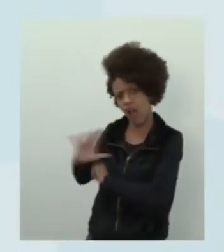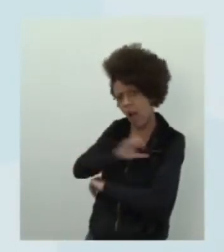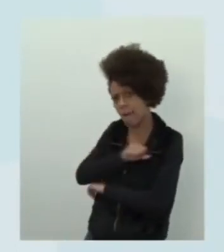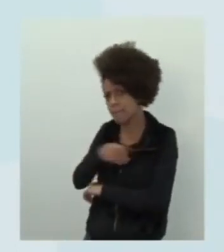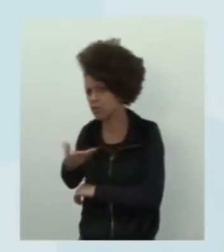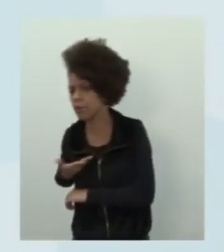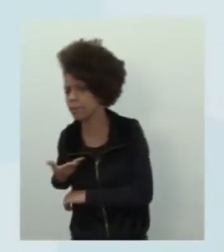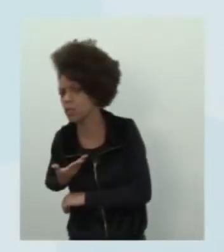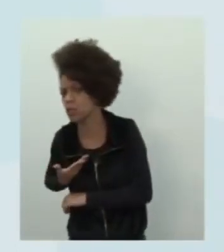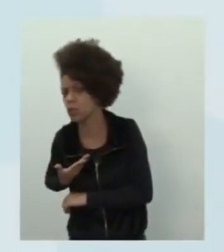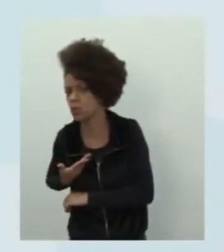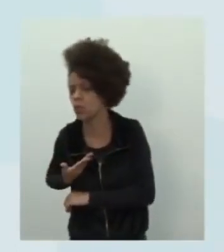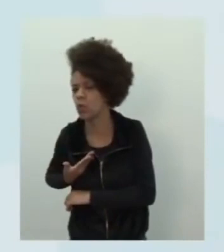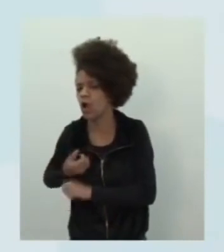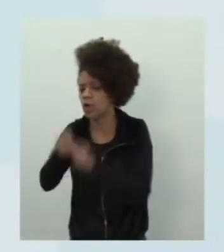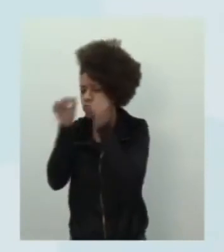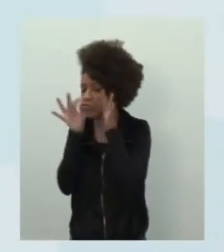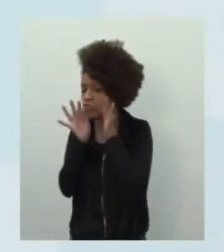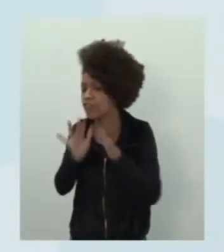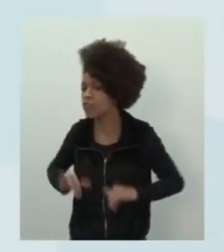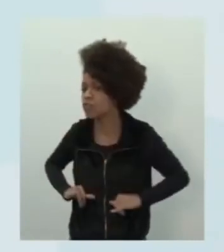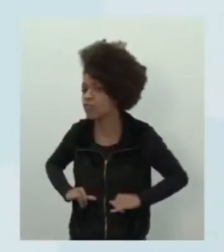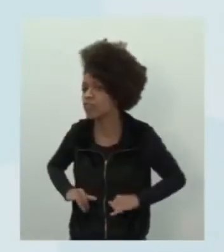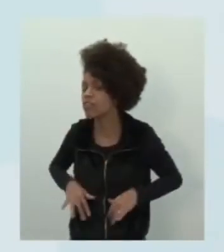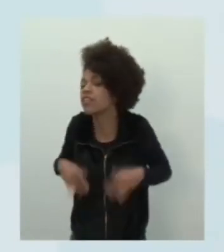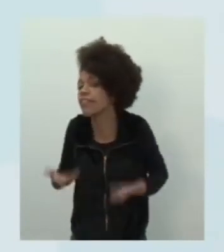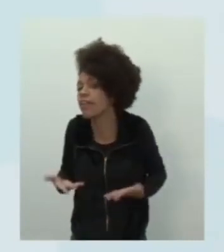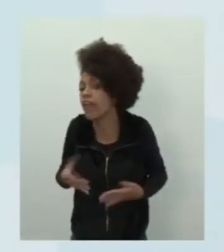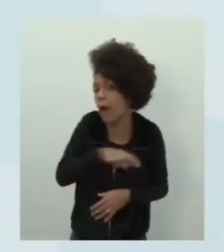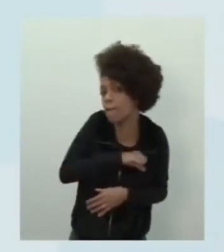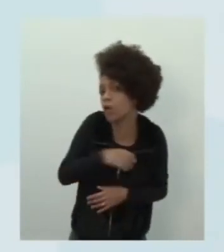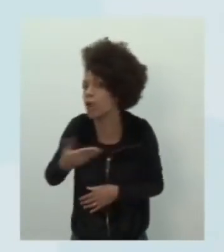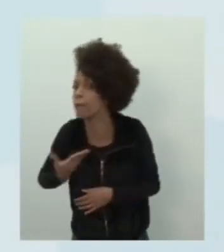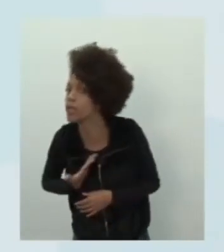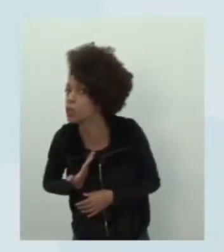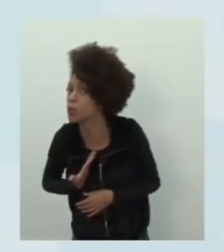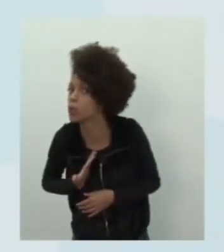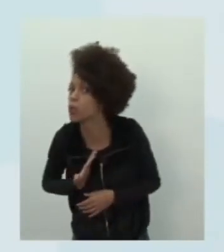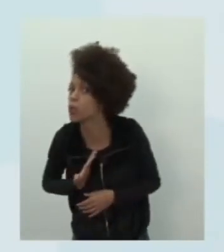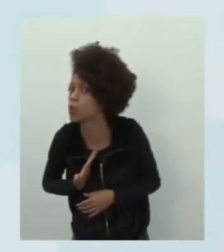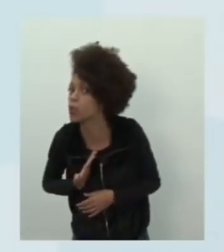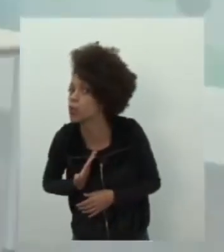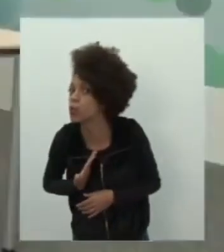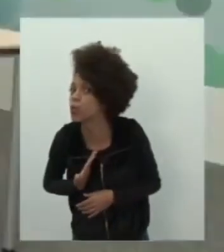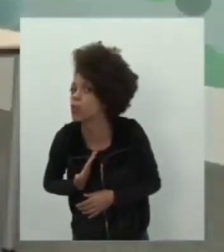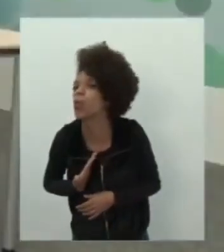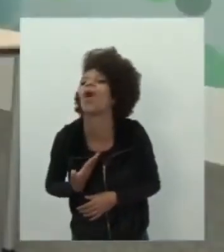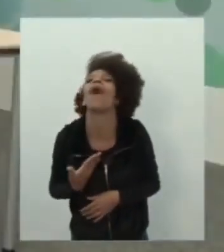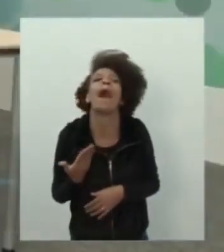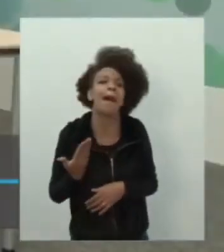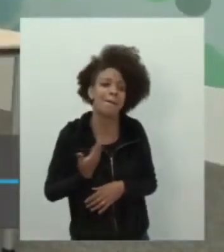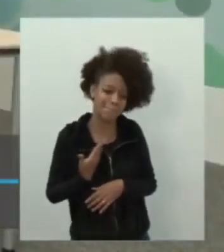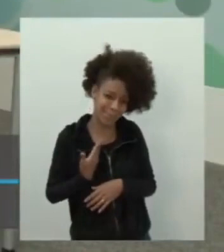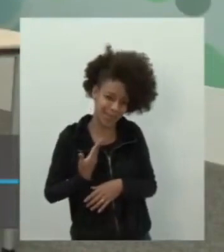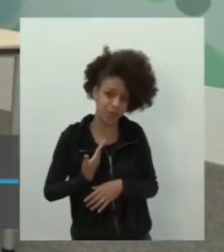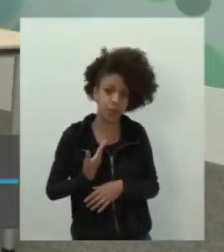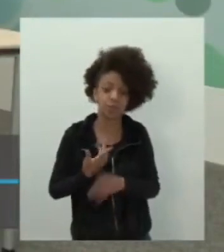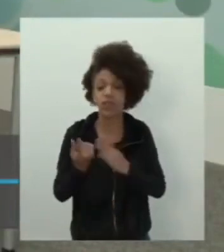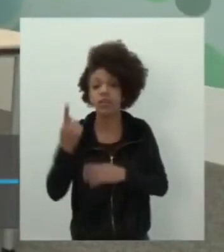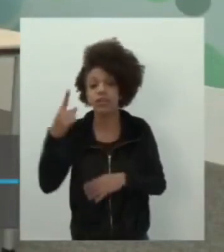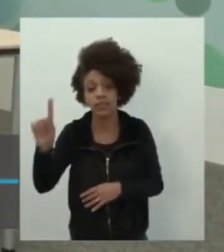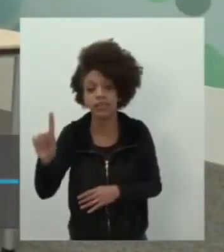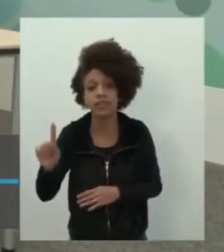chorando, sofrendo. A mulher chorando, gente. Amor ou amigo? Cantiga de? Amigo. Amigo. E a última, para mostrar que